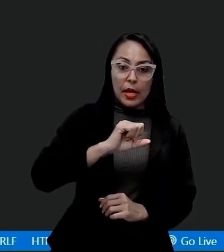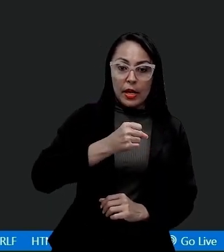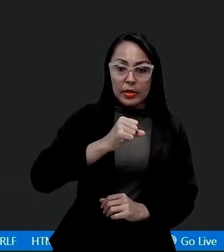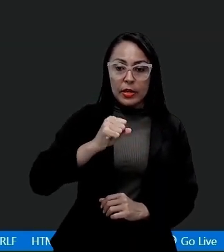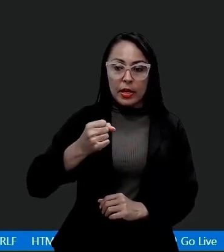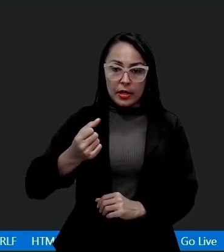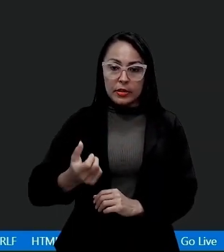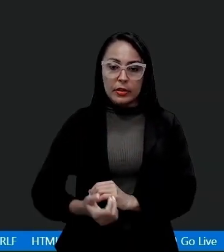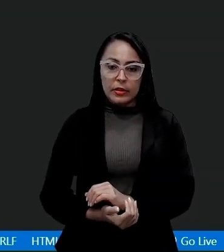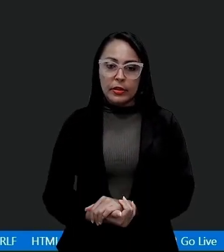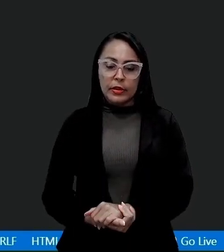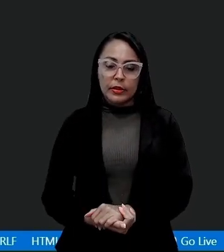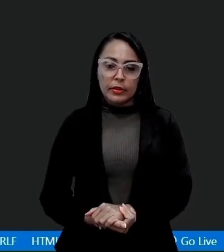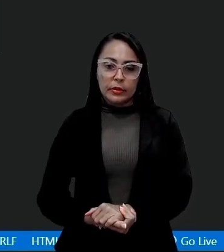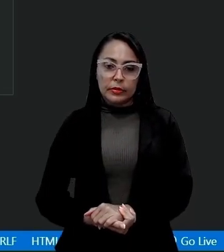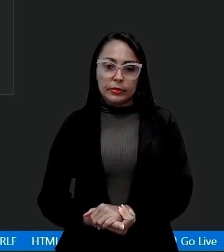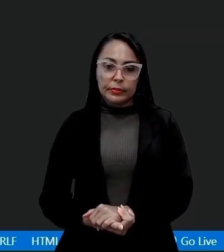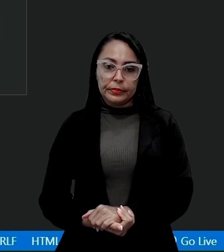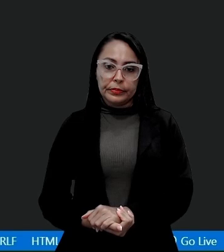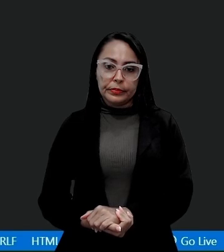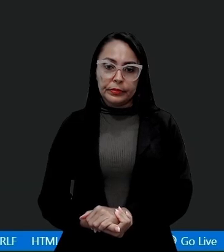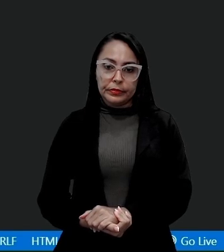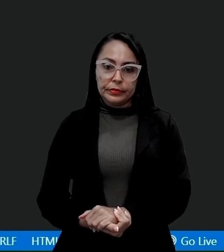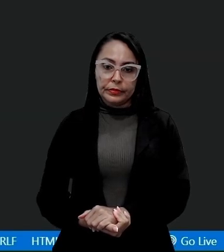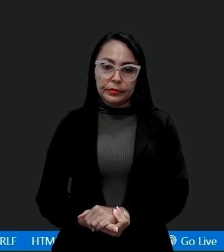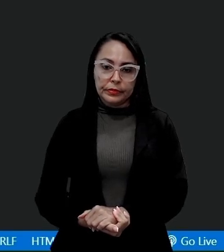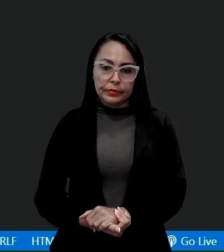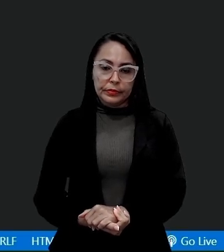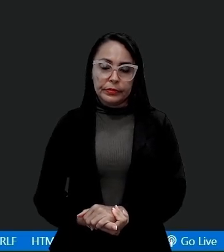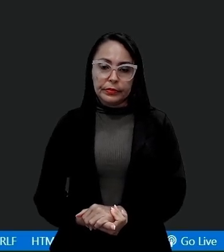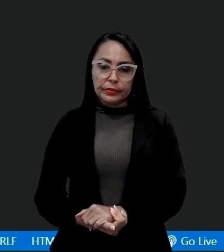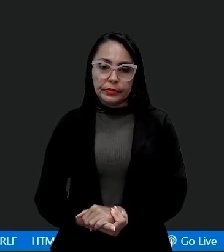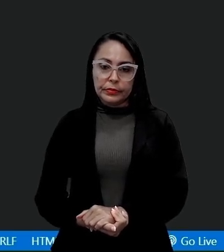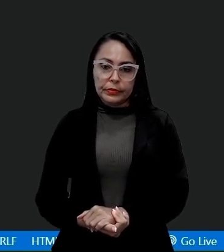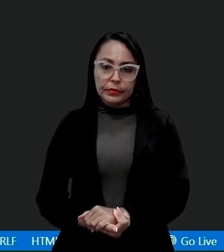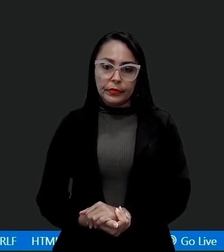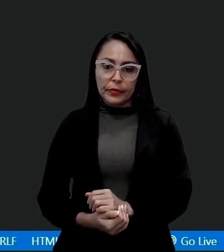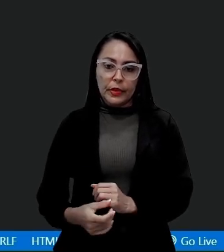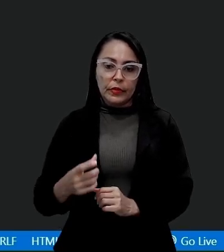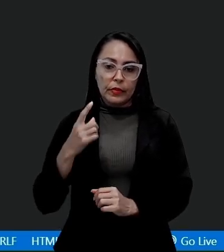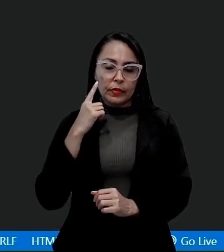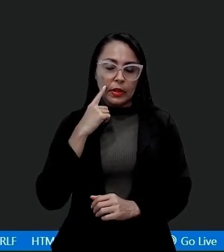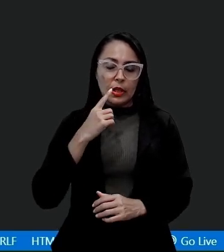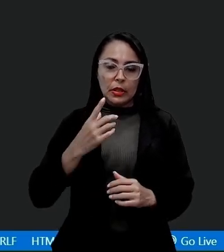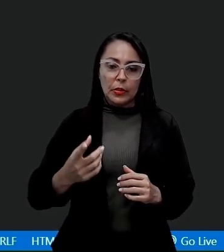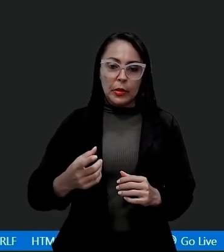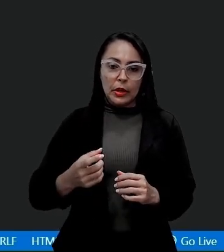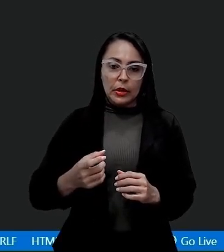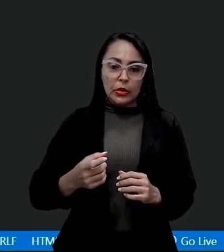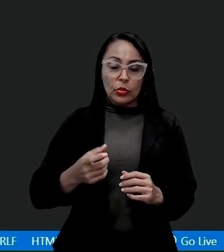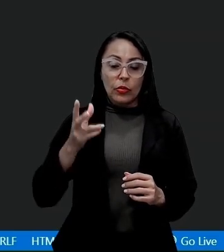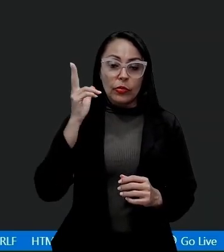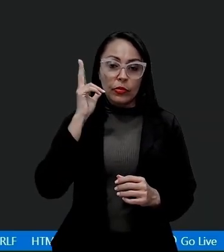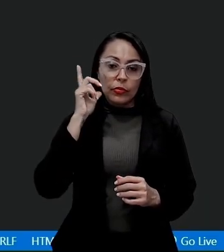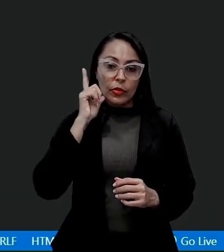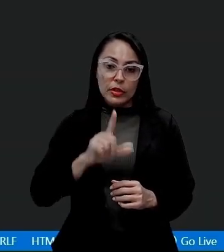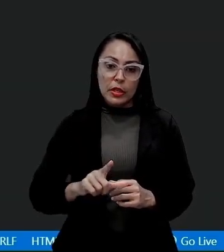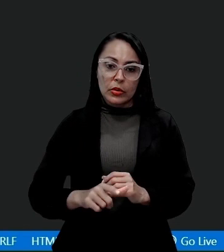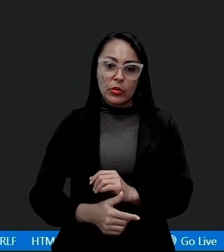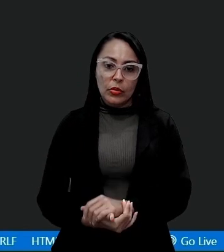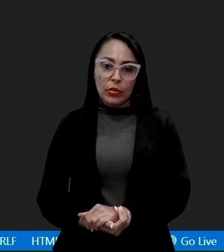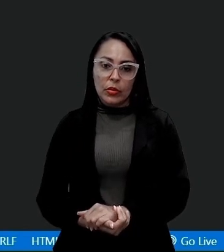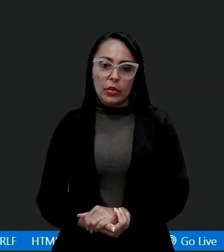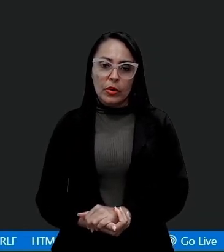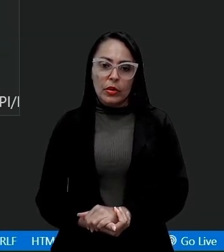Sith. E fazer o parágrafo do vencedor, com a sua ID SV de span vencedor. Vou fazer aqui o